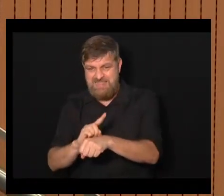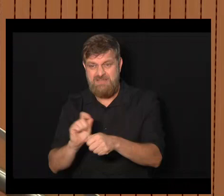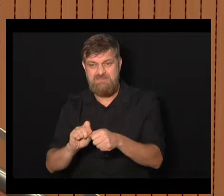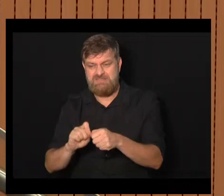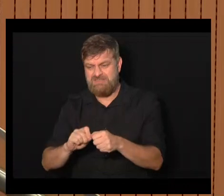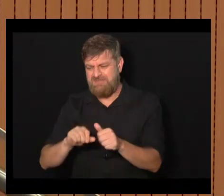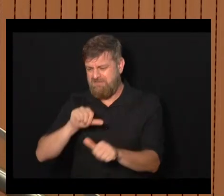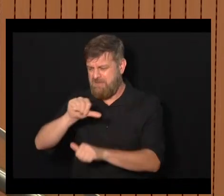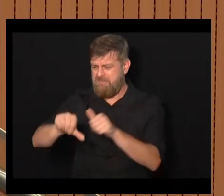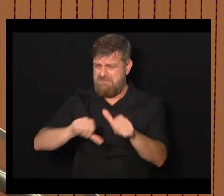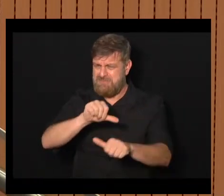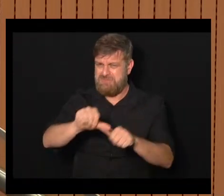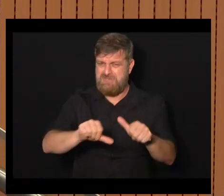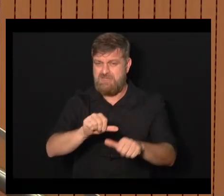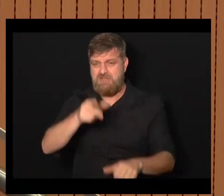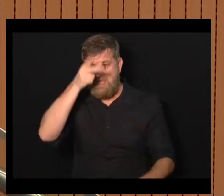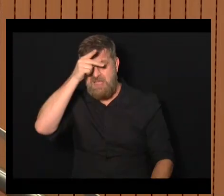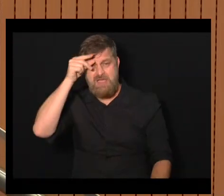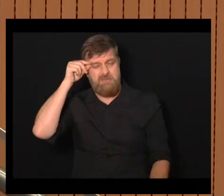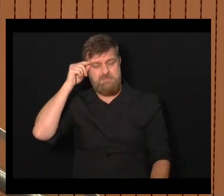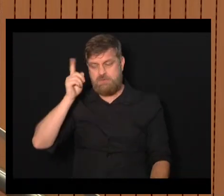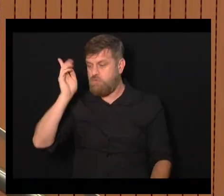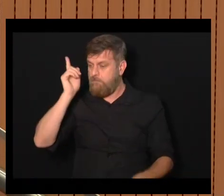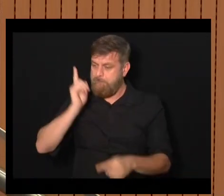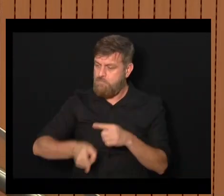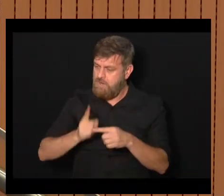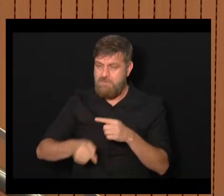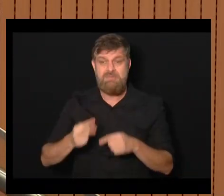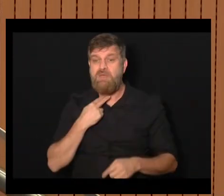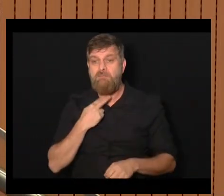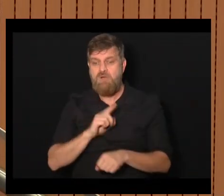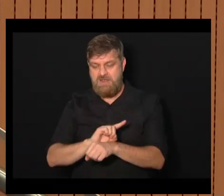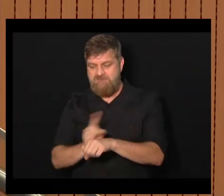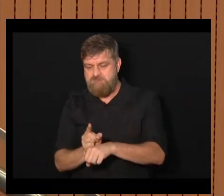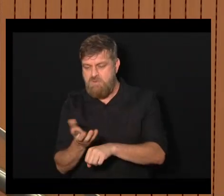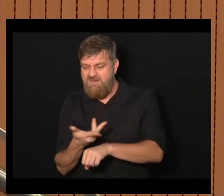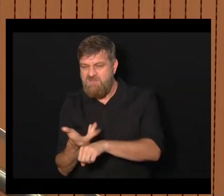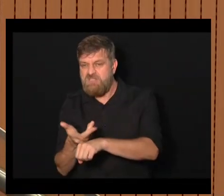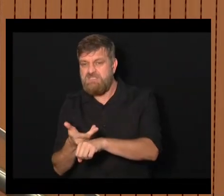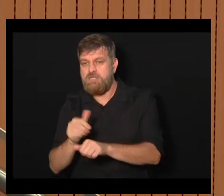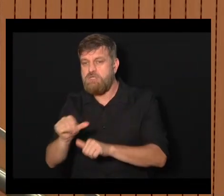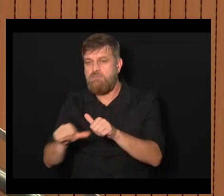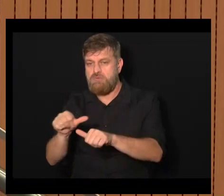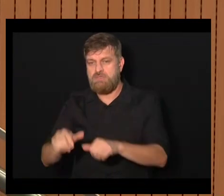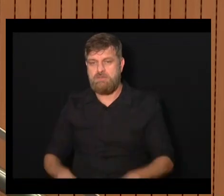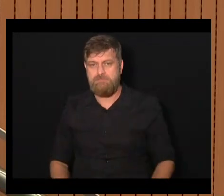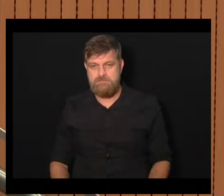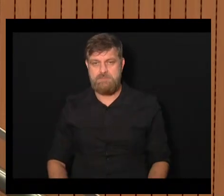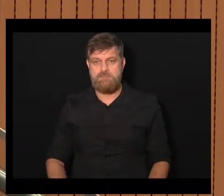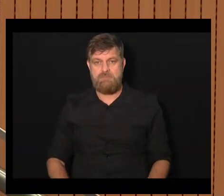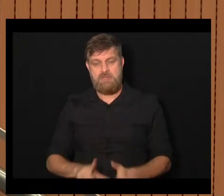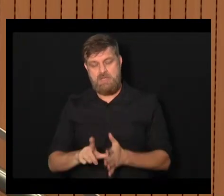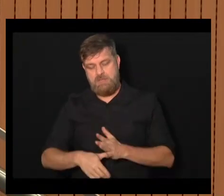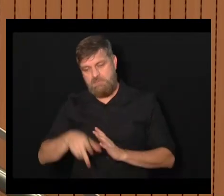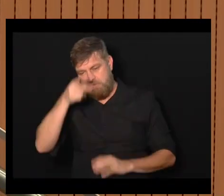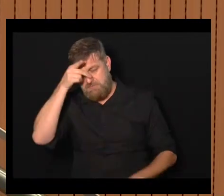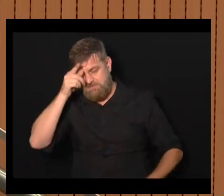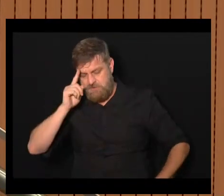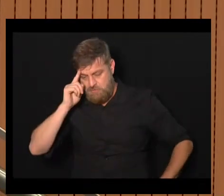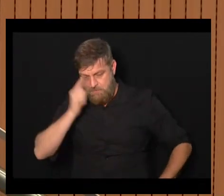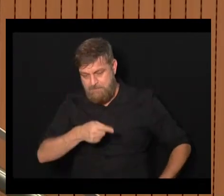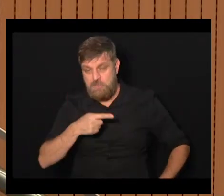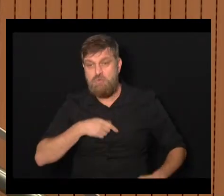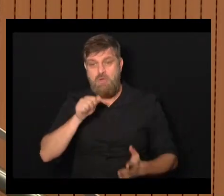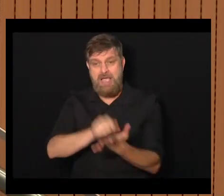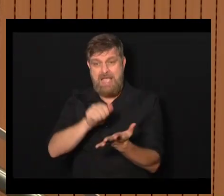mista. Então o prefeito o desautorizou. O prefeito determinou que o secretário de transporte, o Barreiro, cancelasse